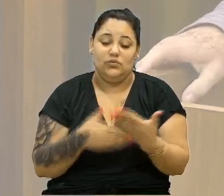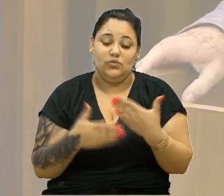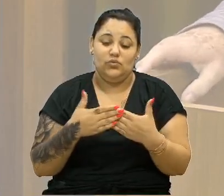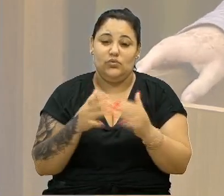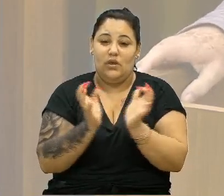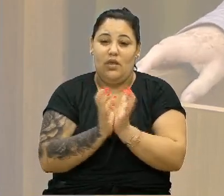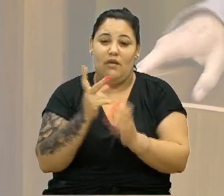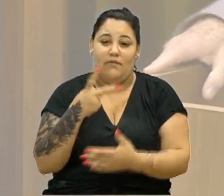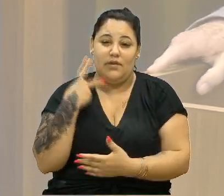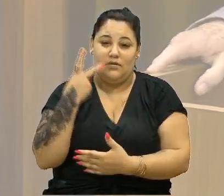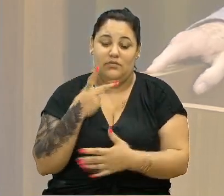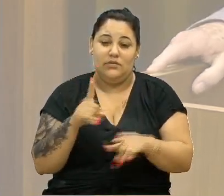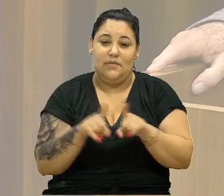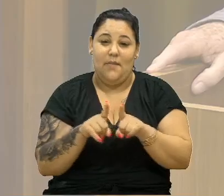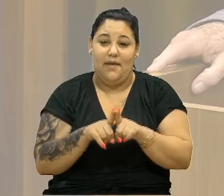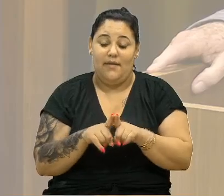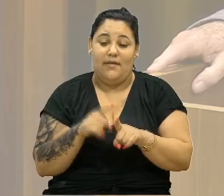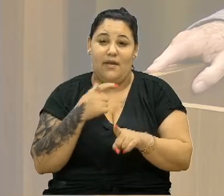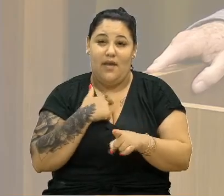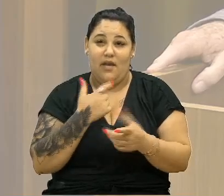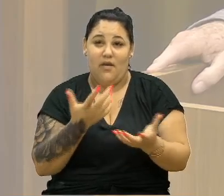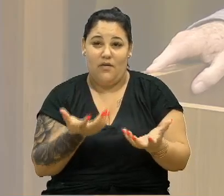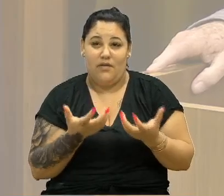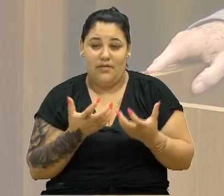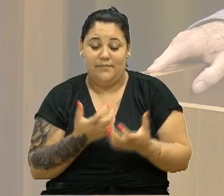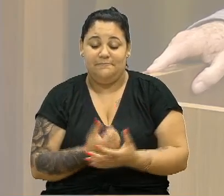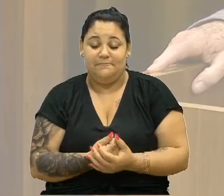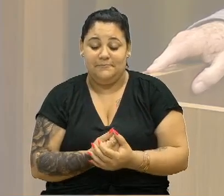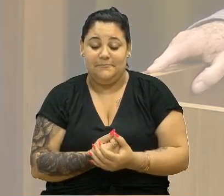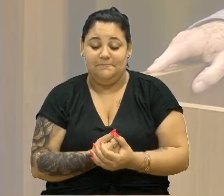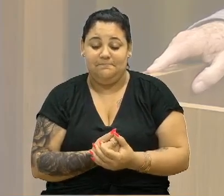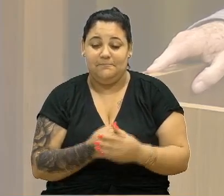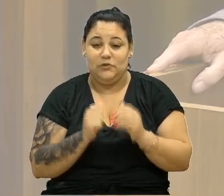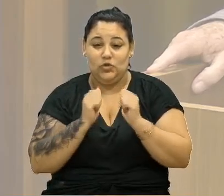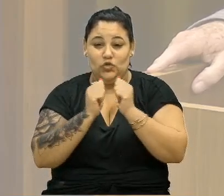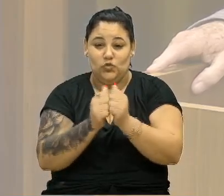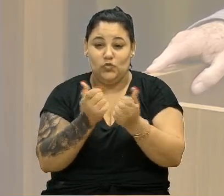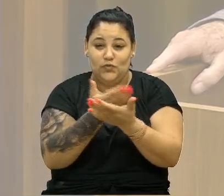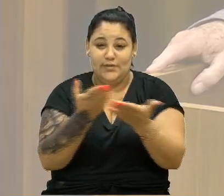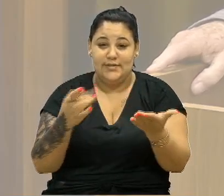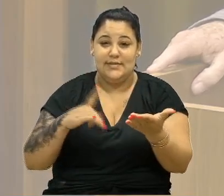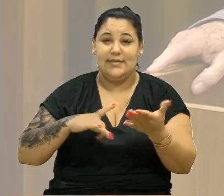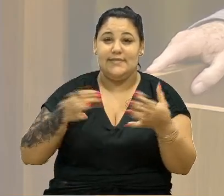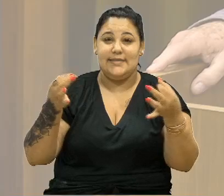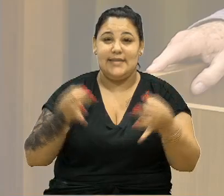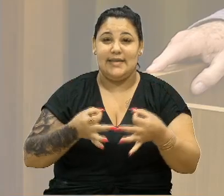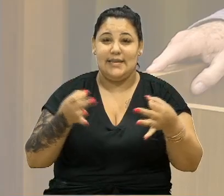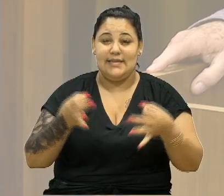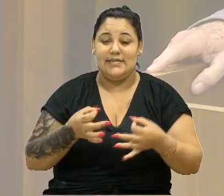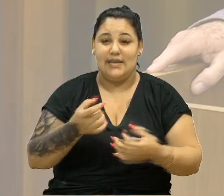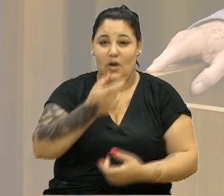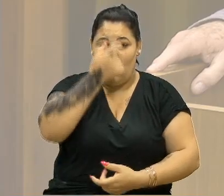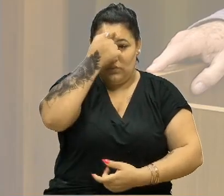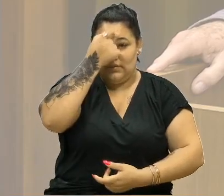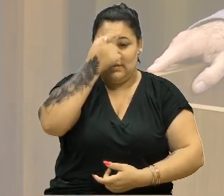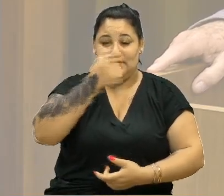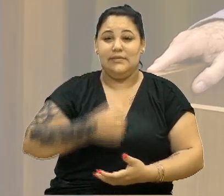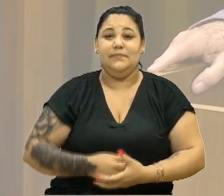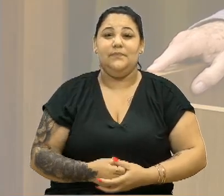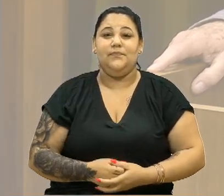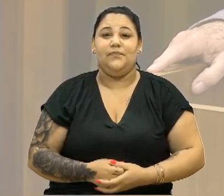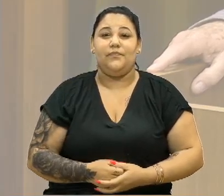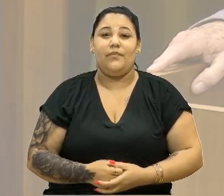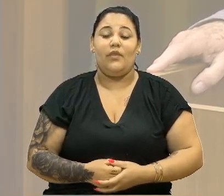vereadores que eu procurei ter com vocês, e tive, com certeza, tenho consciência disso,